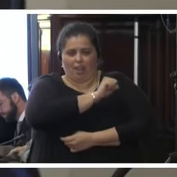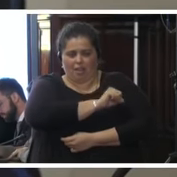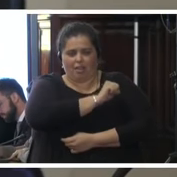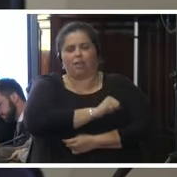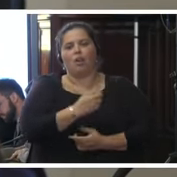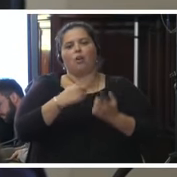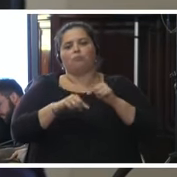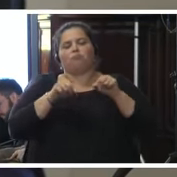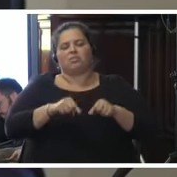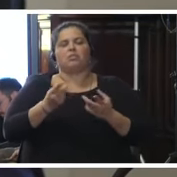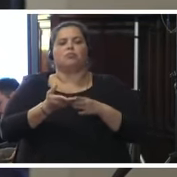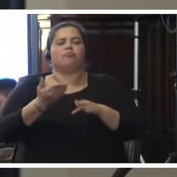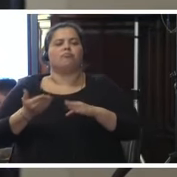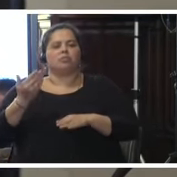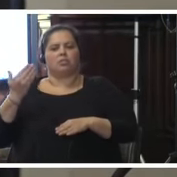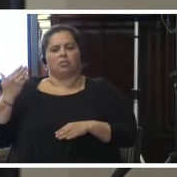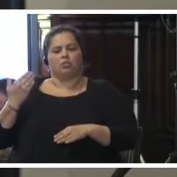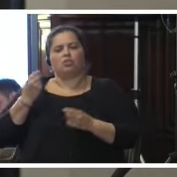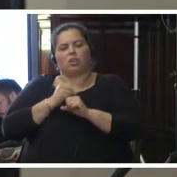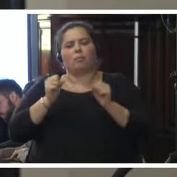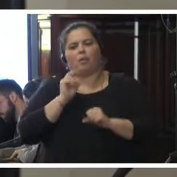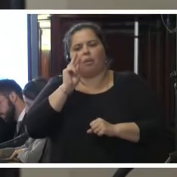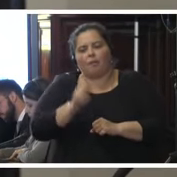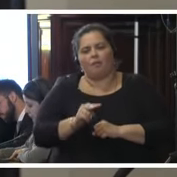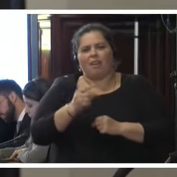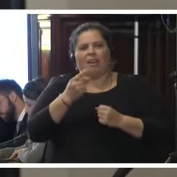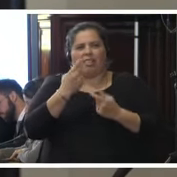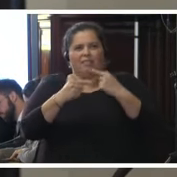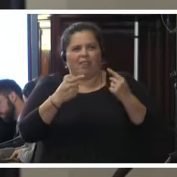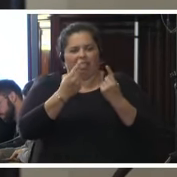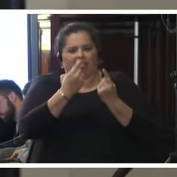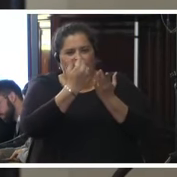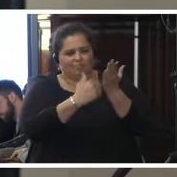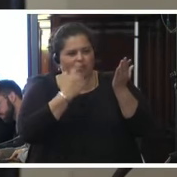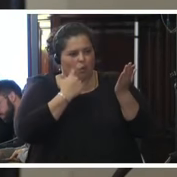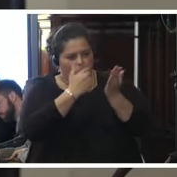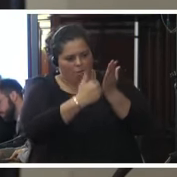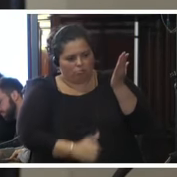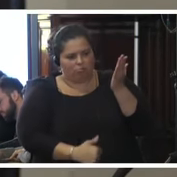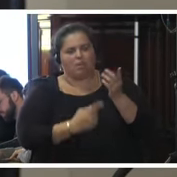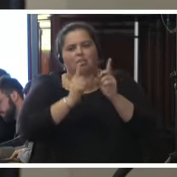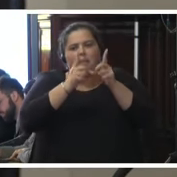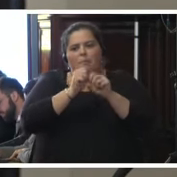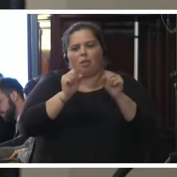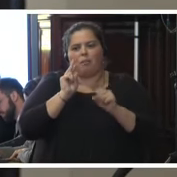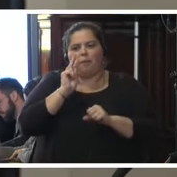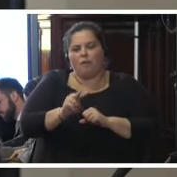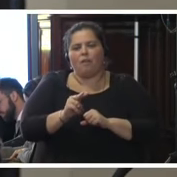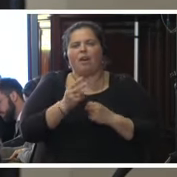ver as cifras. Vamos ver as cifras e também um retrocesso no que diz respeito à mentalidade e à lógica, que é uma